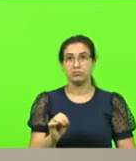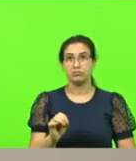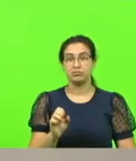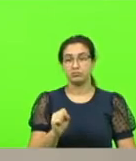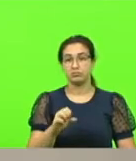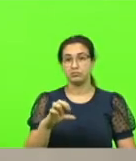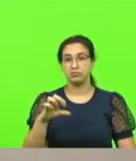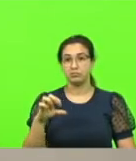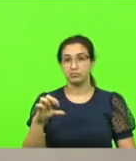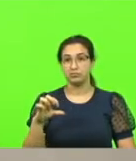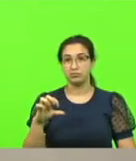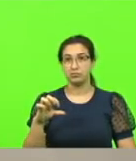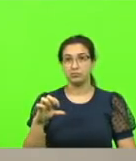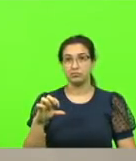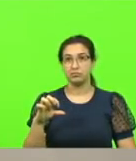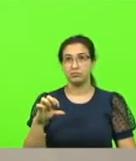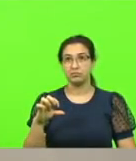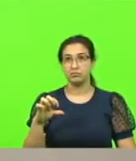e 2092.